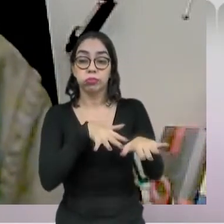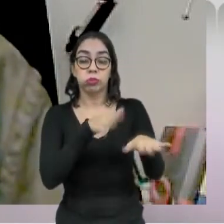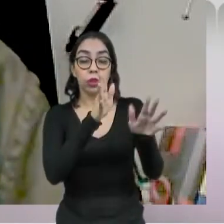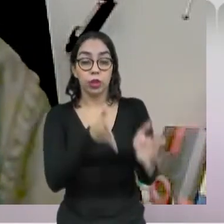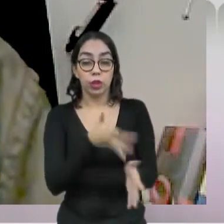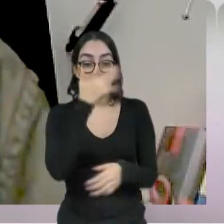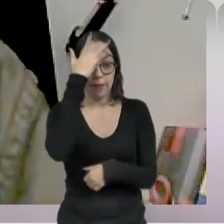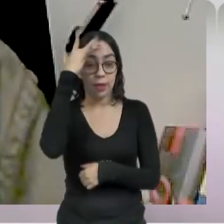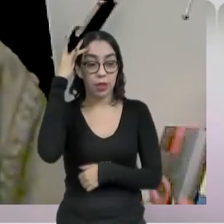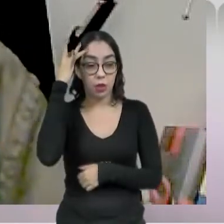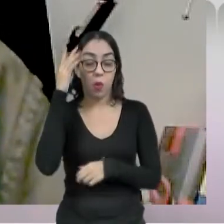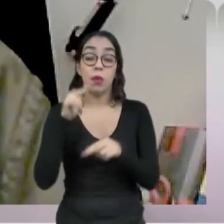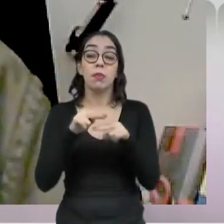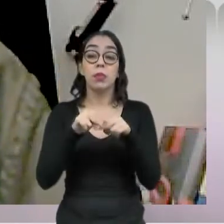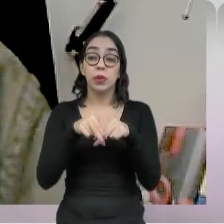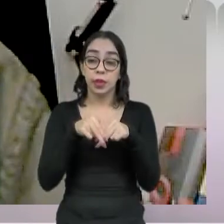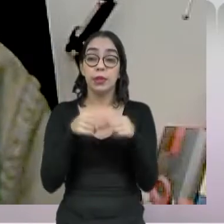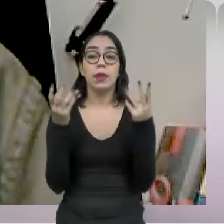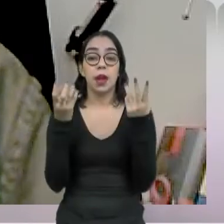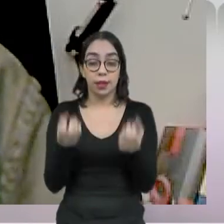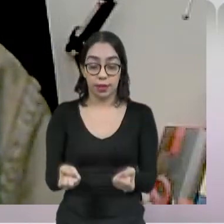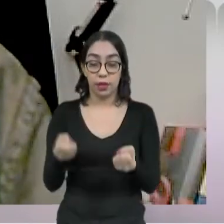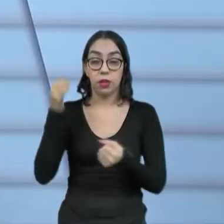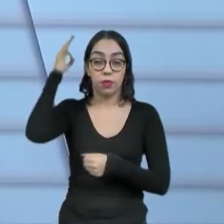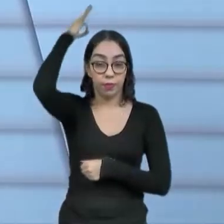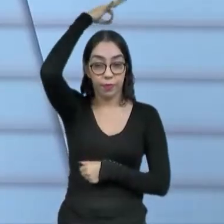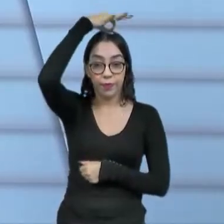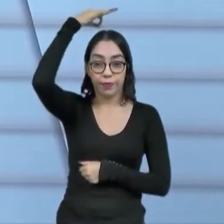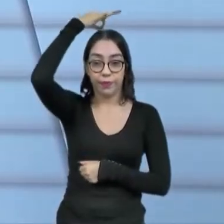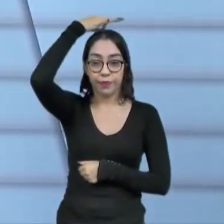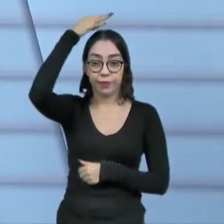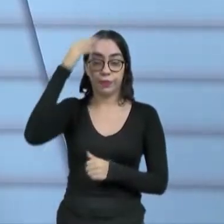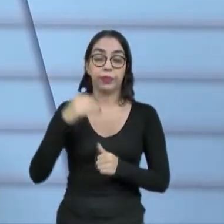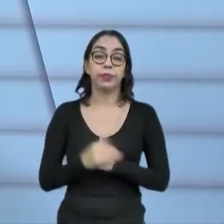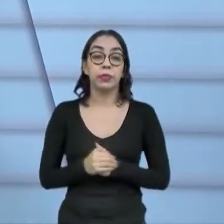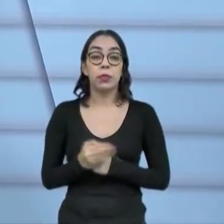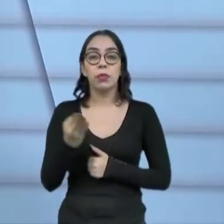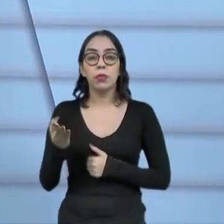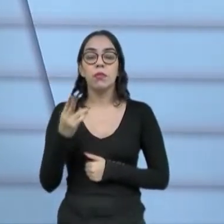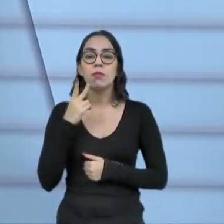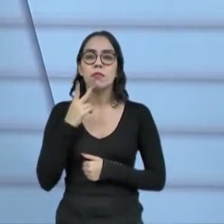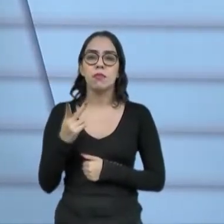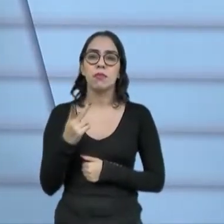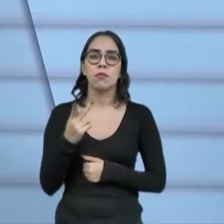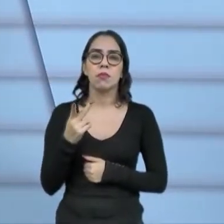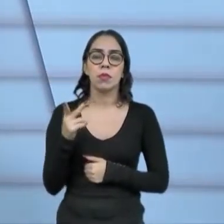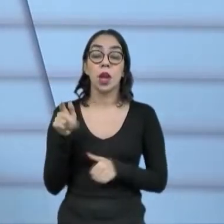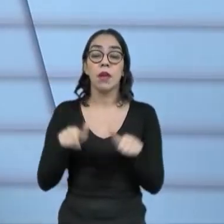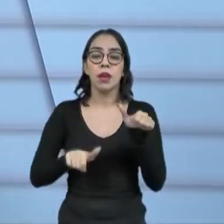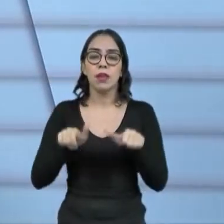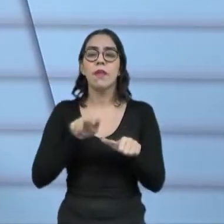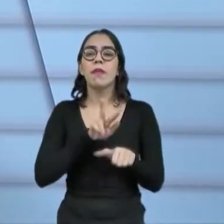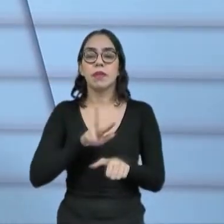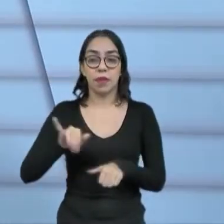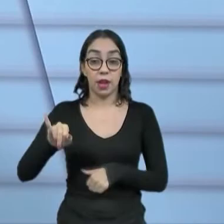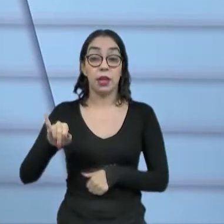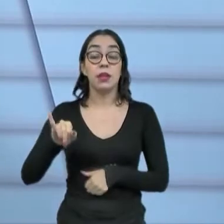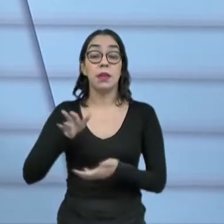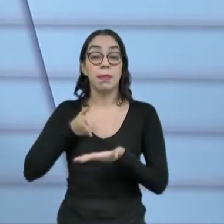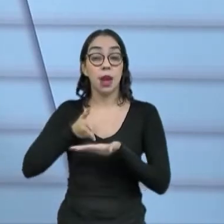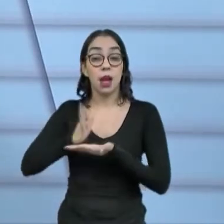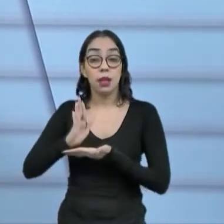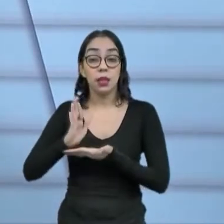santo canonizado devidamente no altar popular. Então, na sua avaliação, Lira, o caminho natural é que ele vai ser beatificado